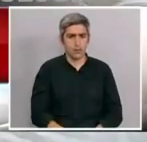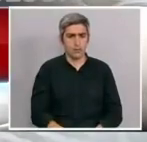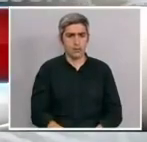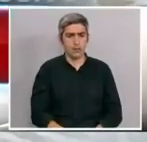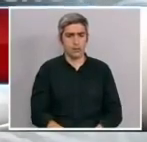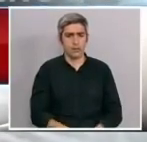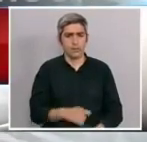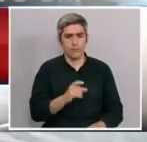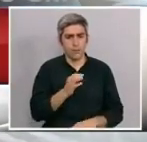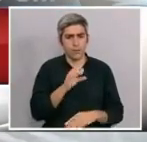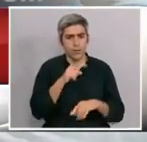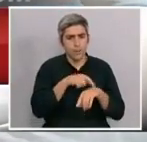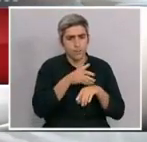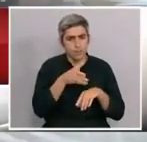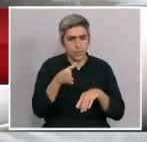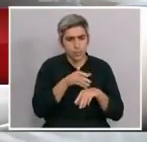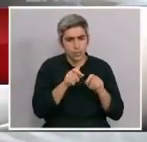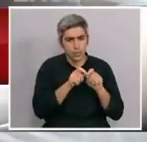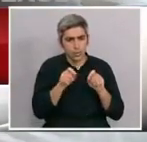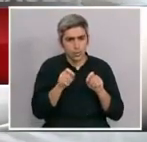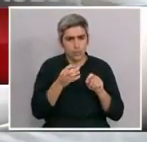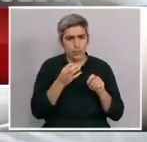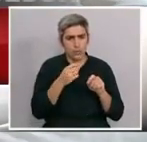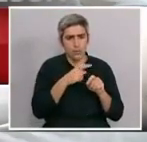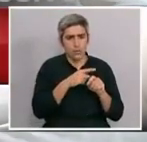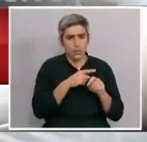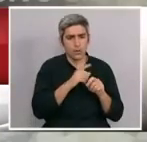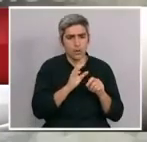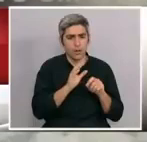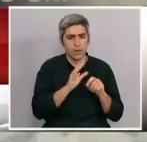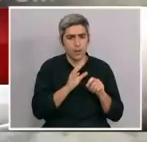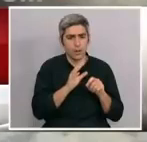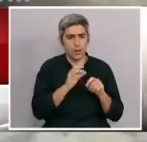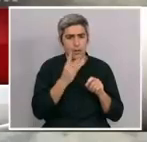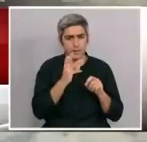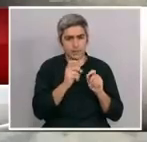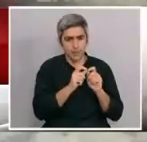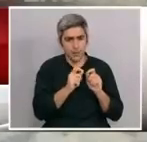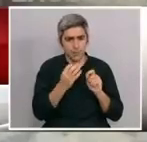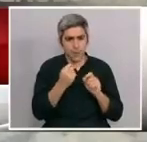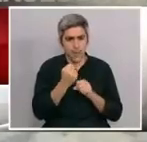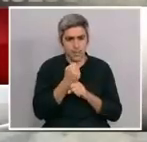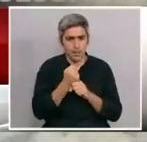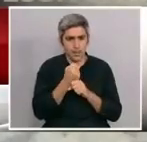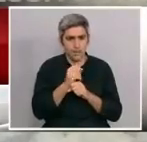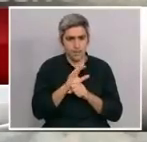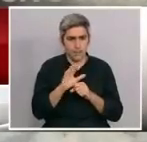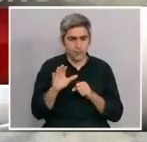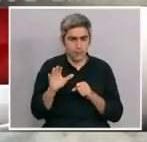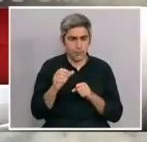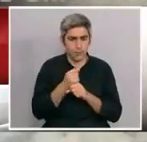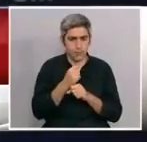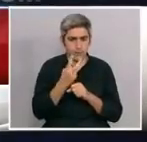ainda apanha aquele período que ele efetivamente ainda era... Ele, em 3 anos, ainda esteve no ativo. Ainda esteve no ativo,